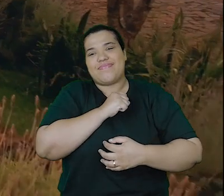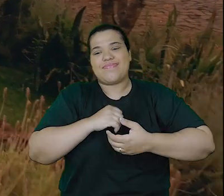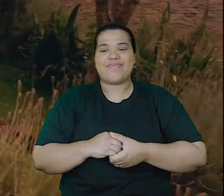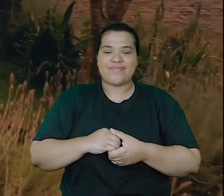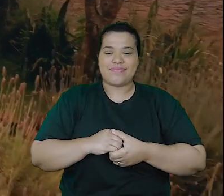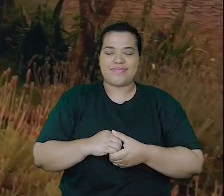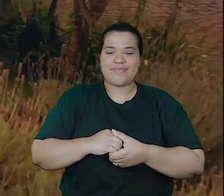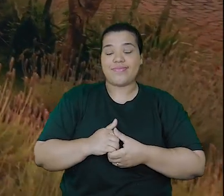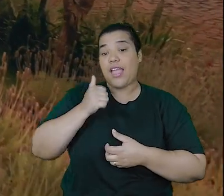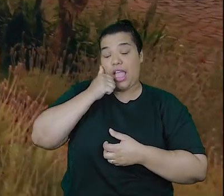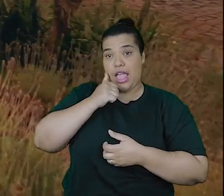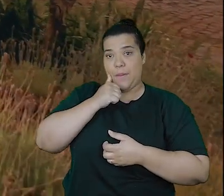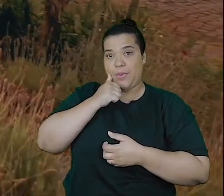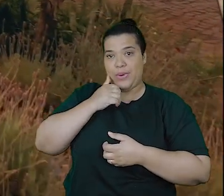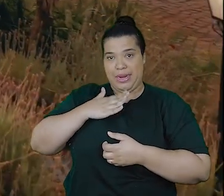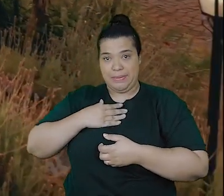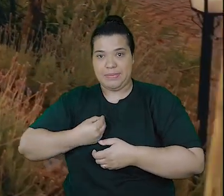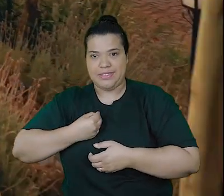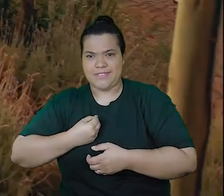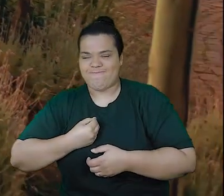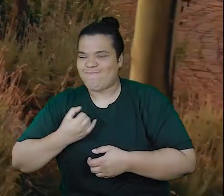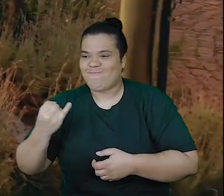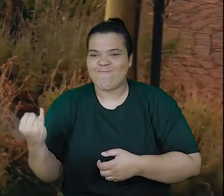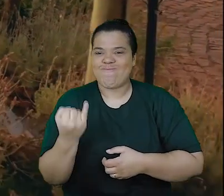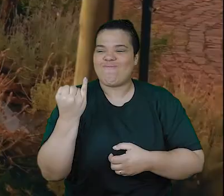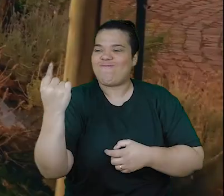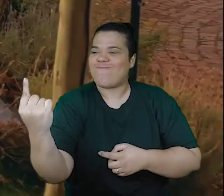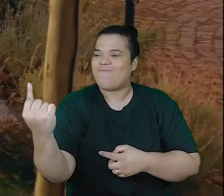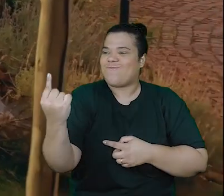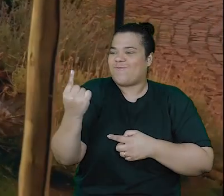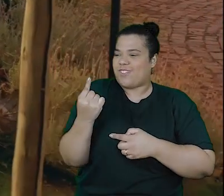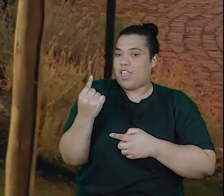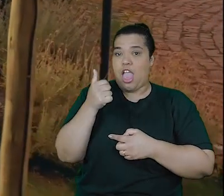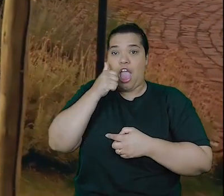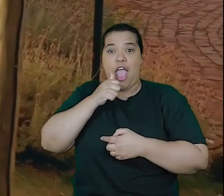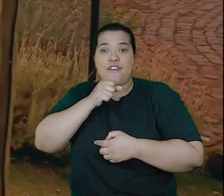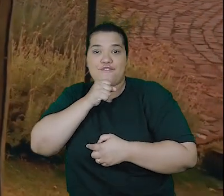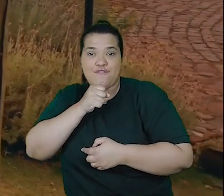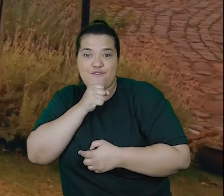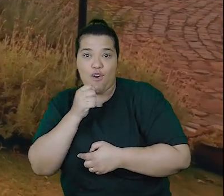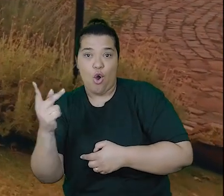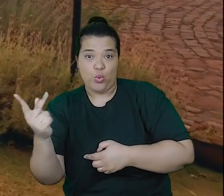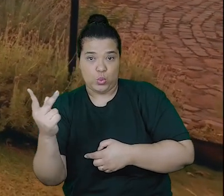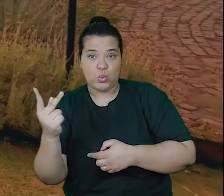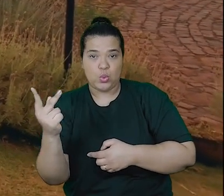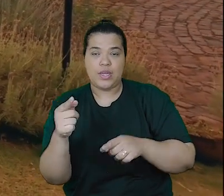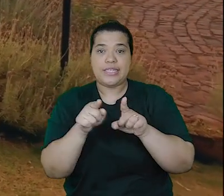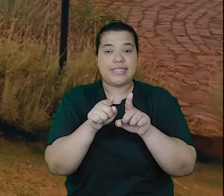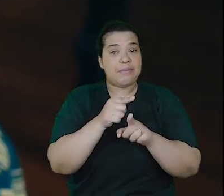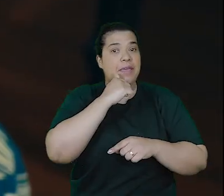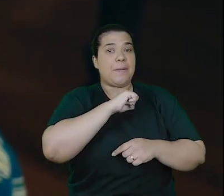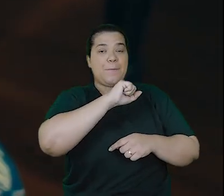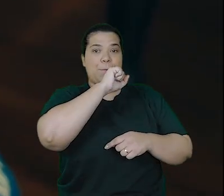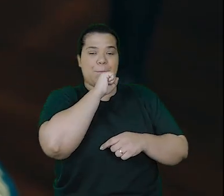As mulheres na minha vida foram muito importantes, tanto a minha avó materna, quanto a minha avó paterna, quanto a minha